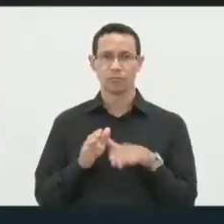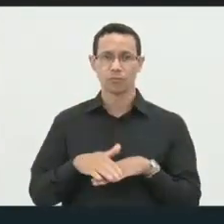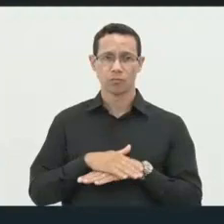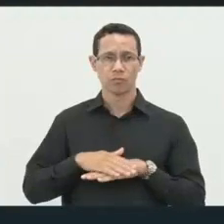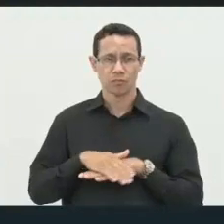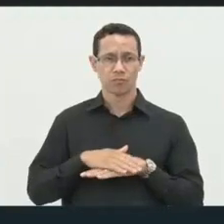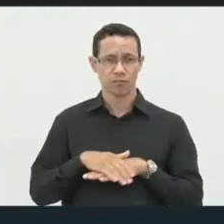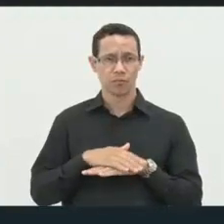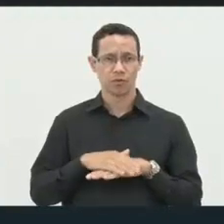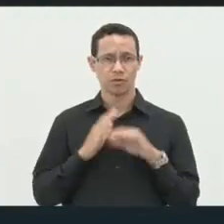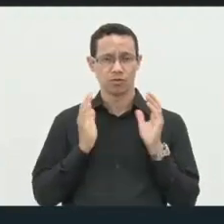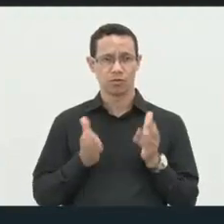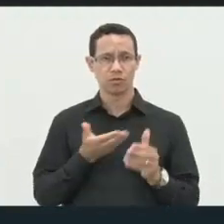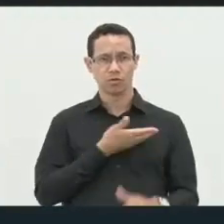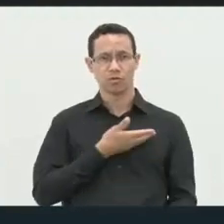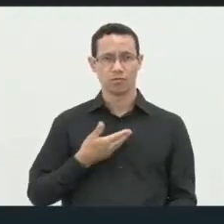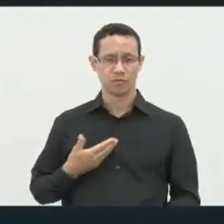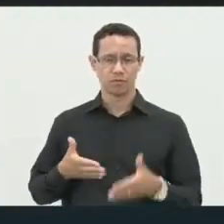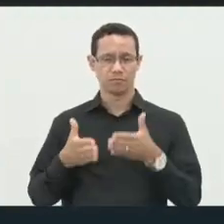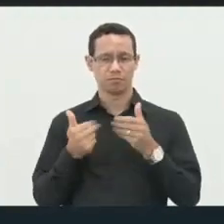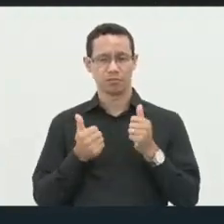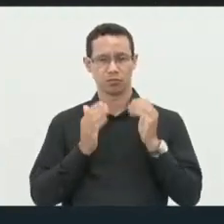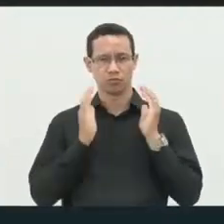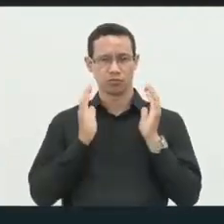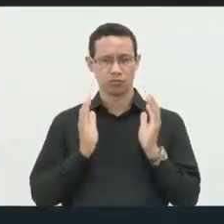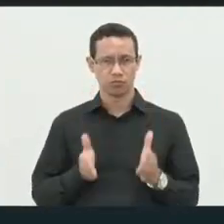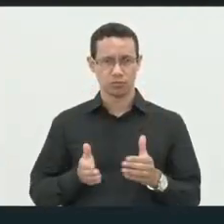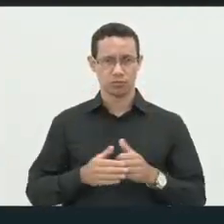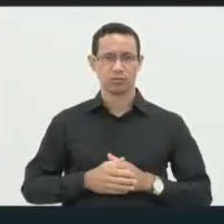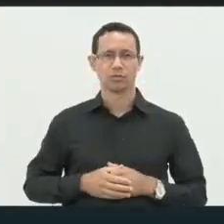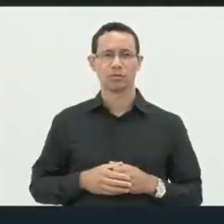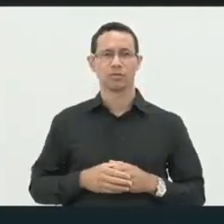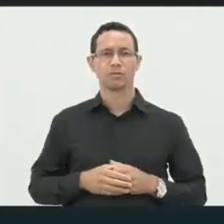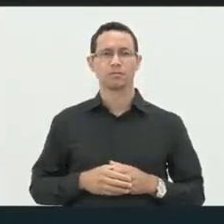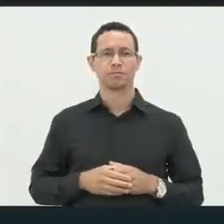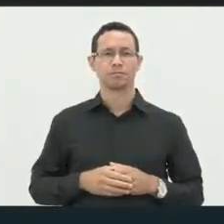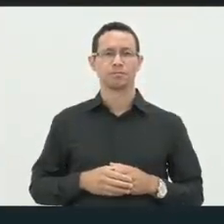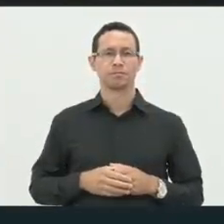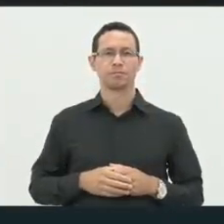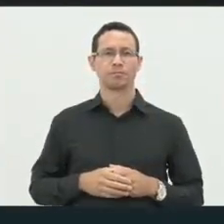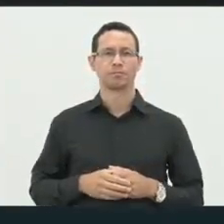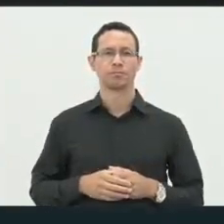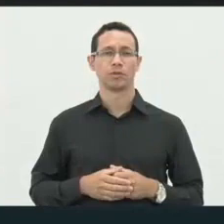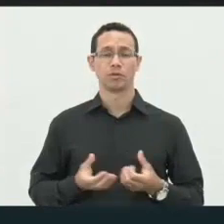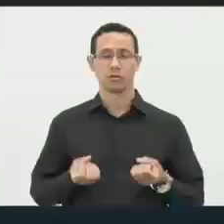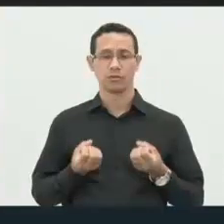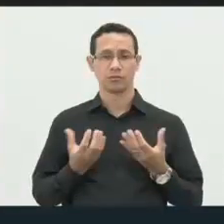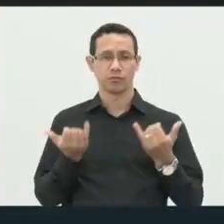com o governo solicitei ao governo é informações